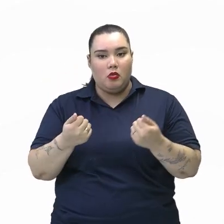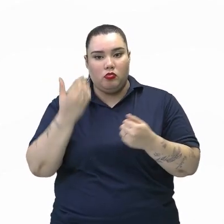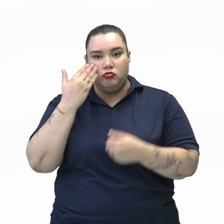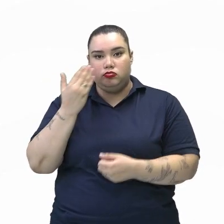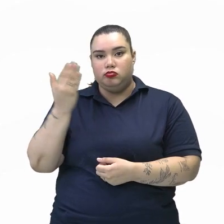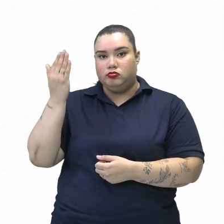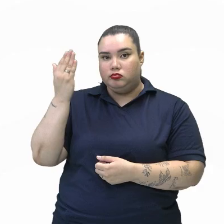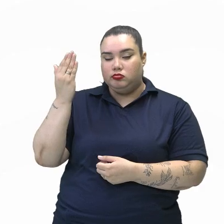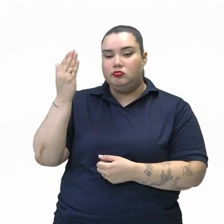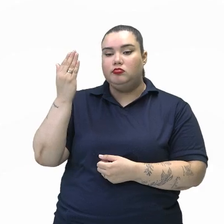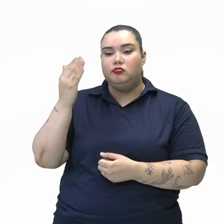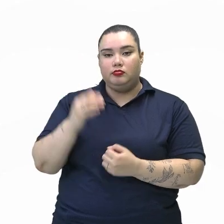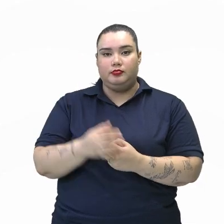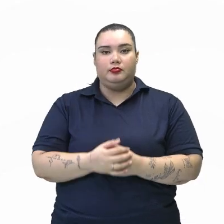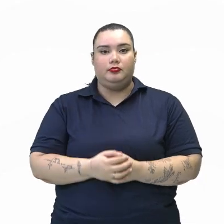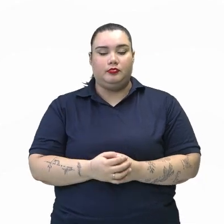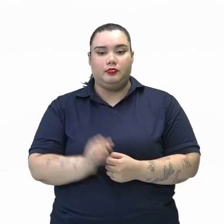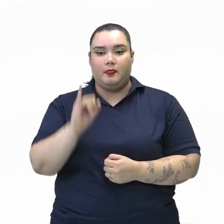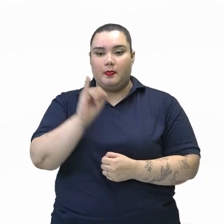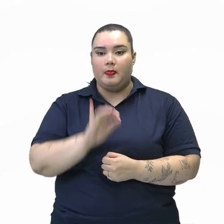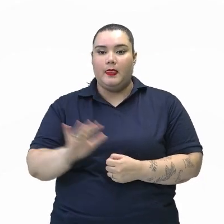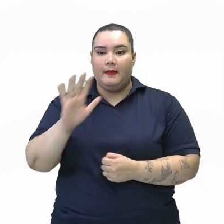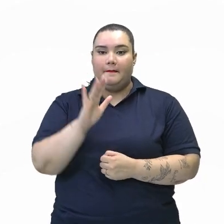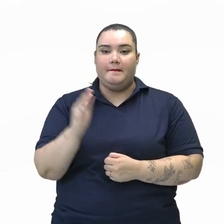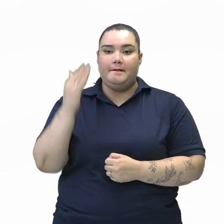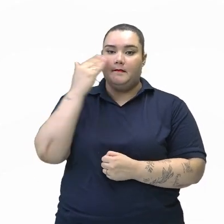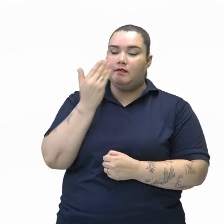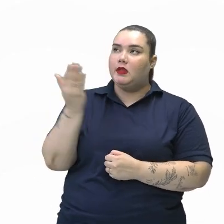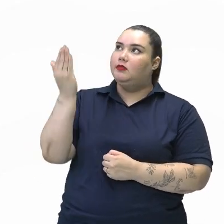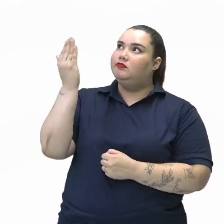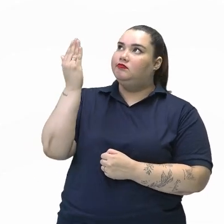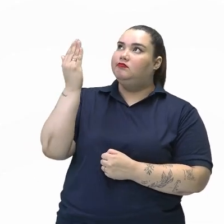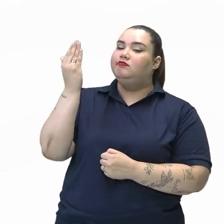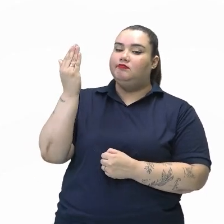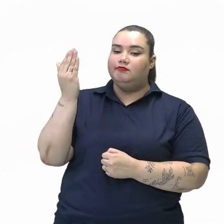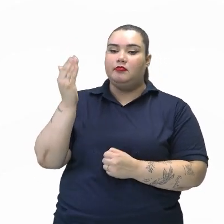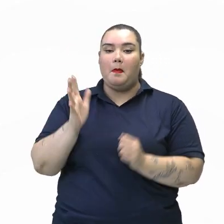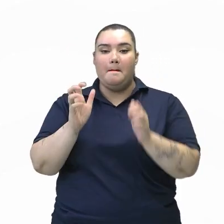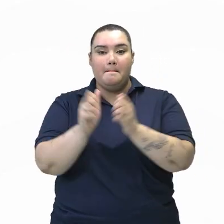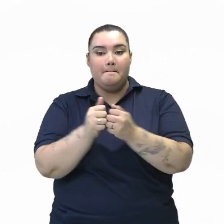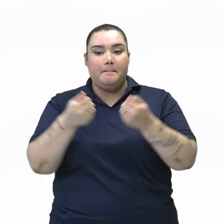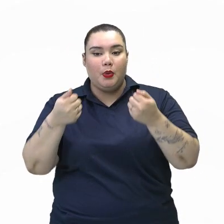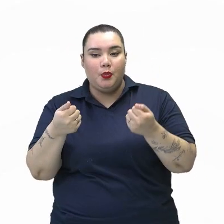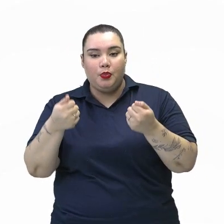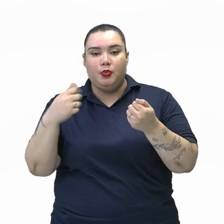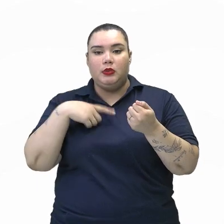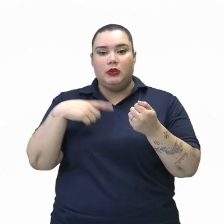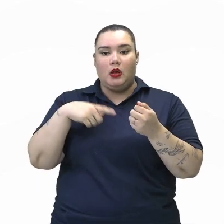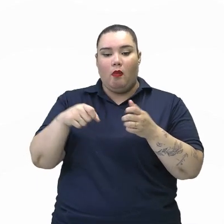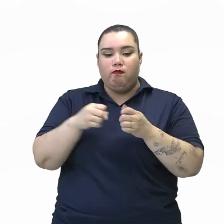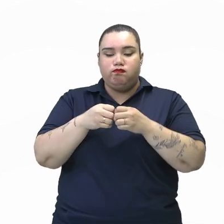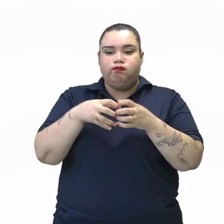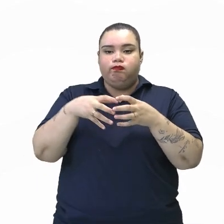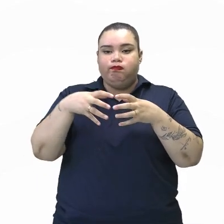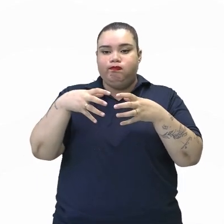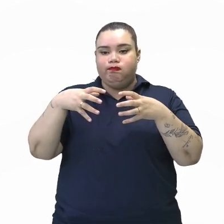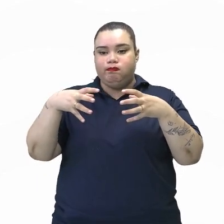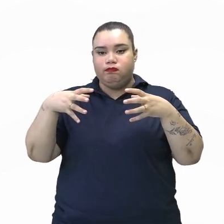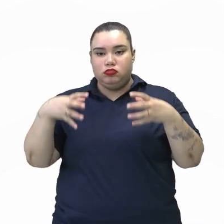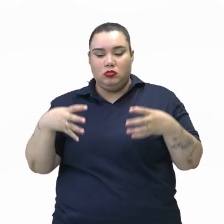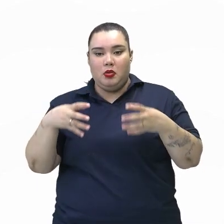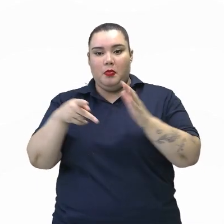aí, nessa imagem, né, nós temos aí o pão, que foi oriundo da fermentação, né,